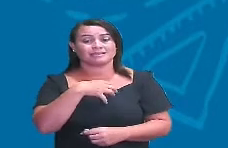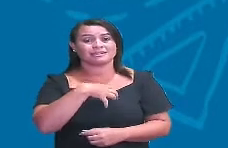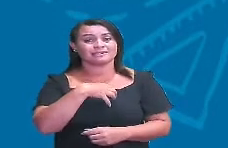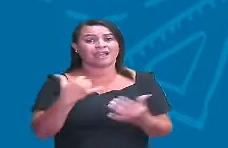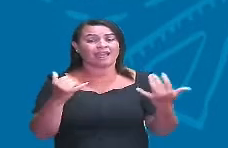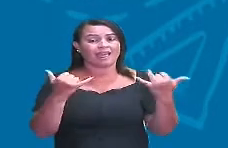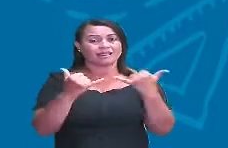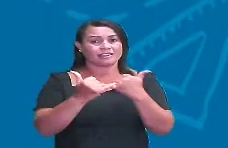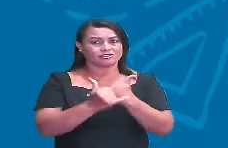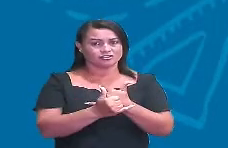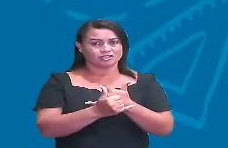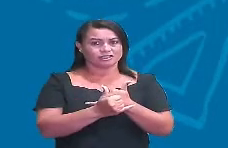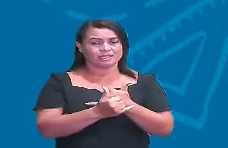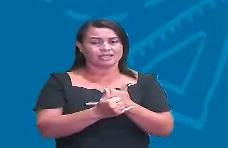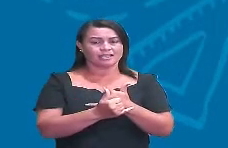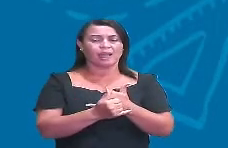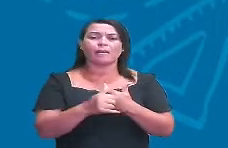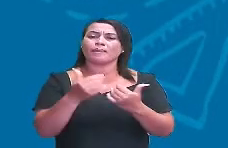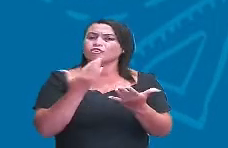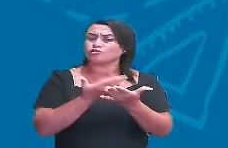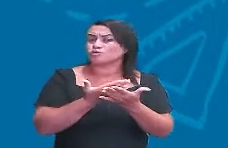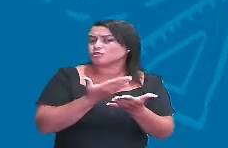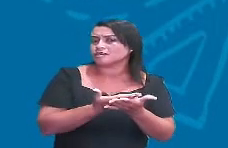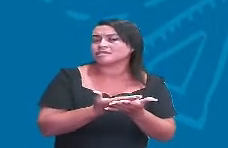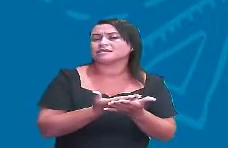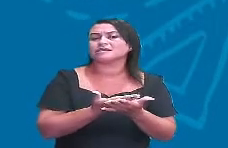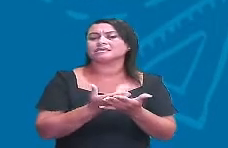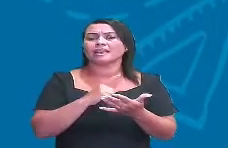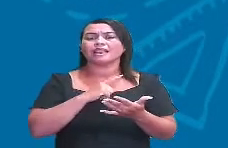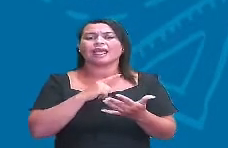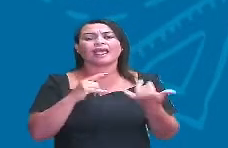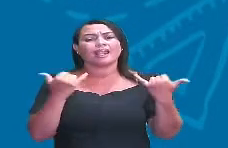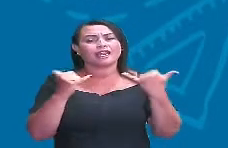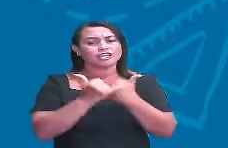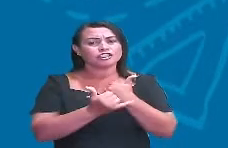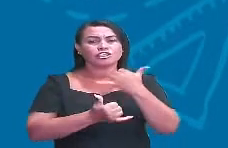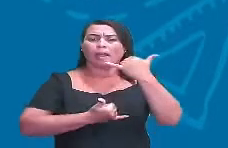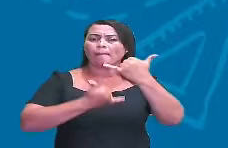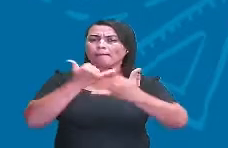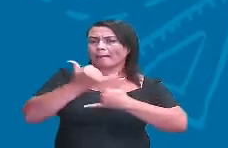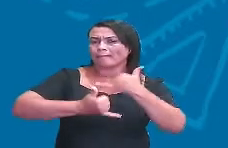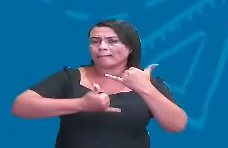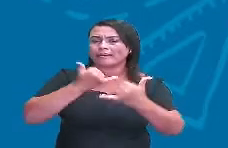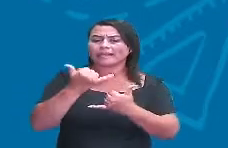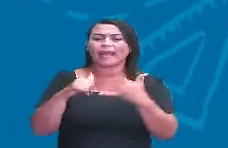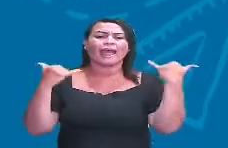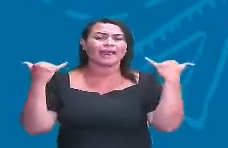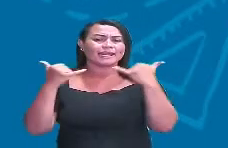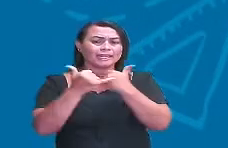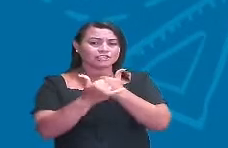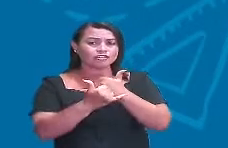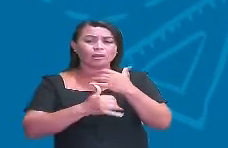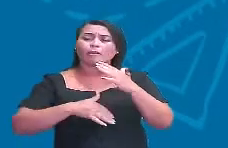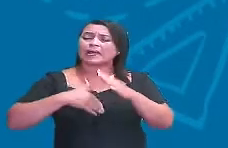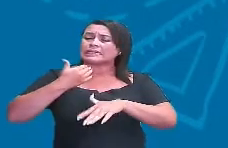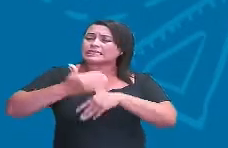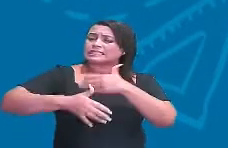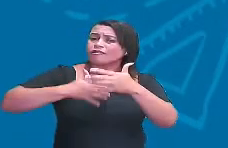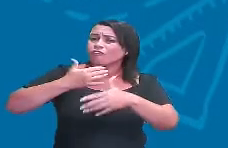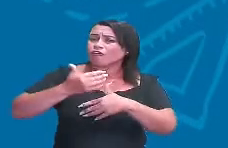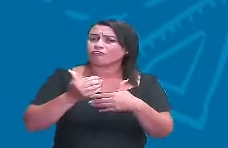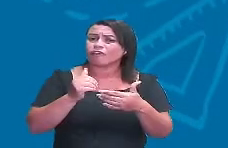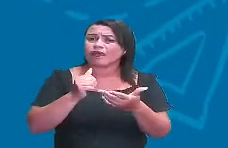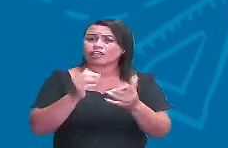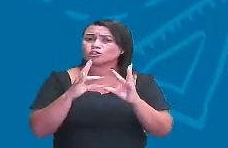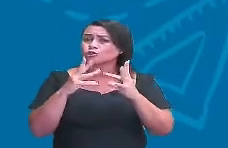ter energia para estudar, energia para brincar, energia para desenvolver todas as